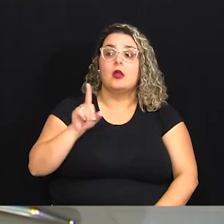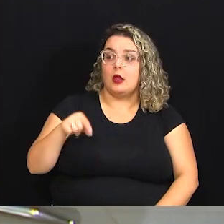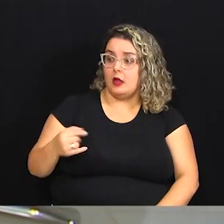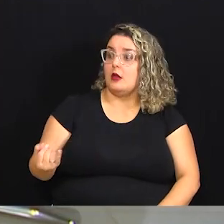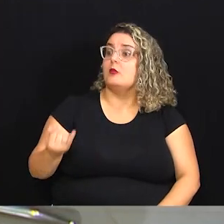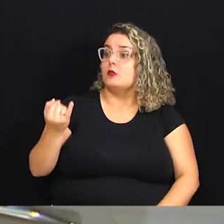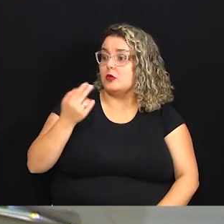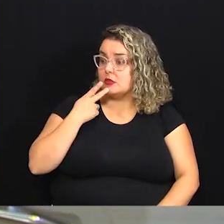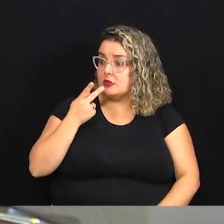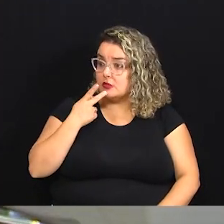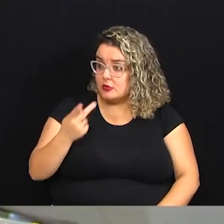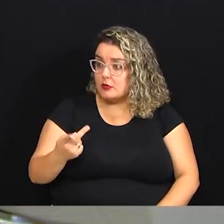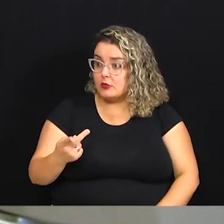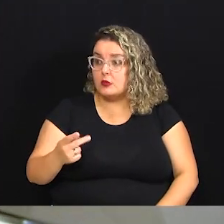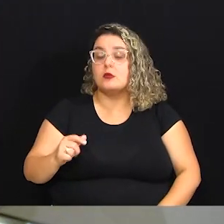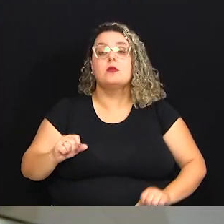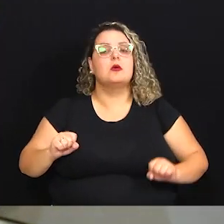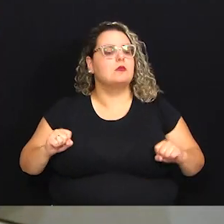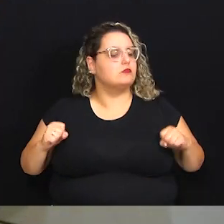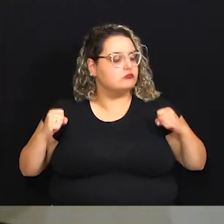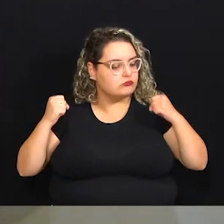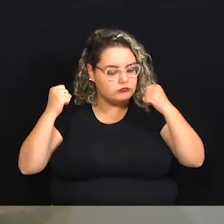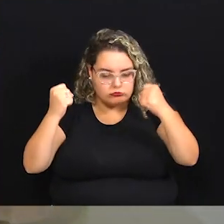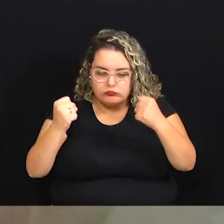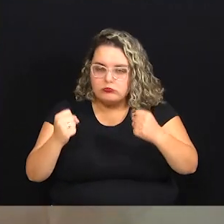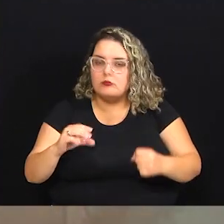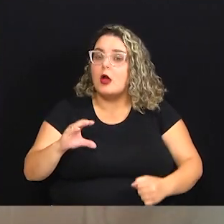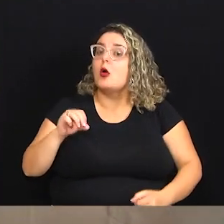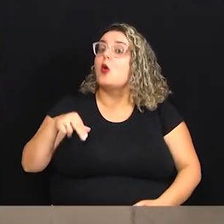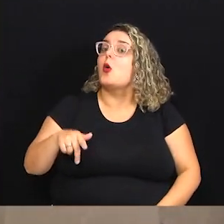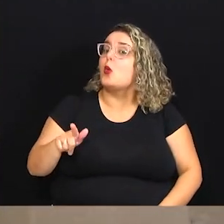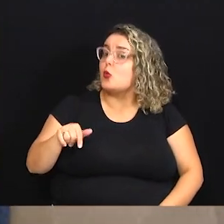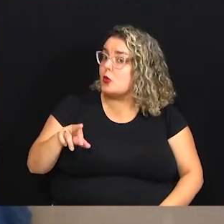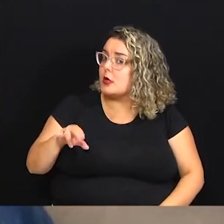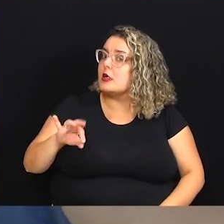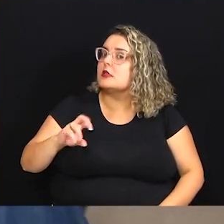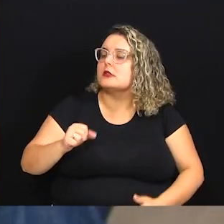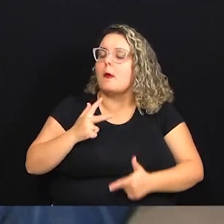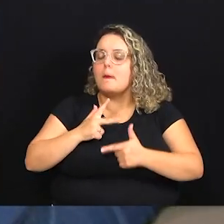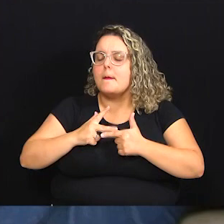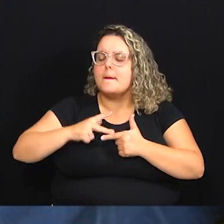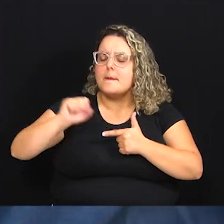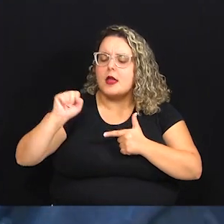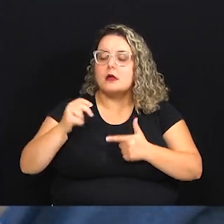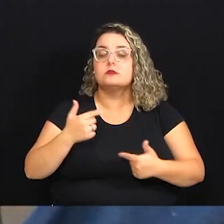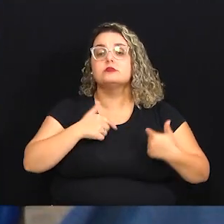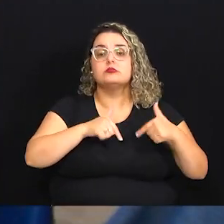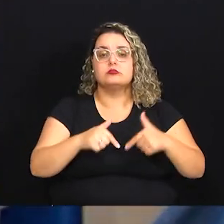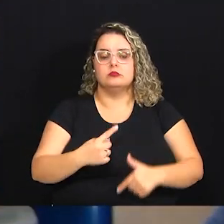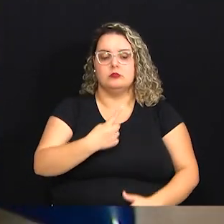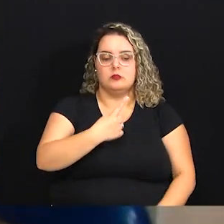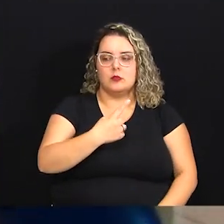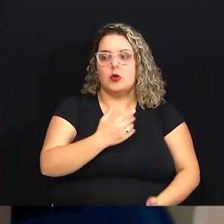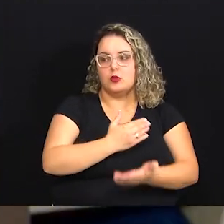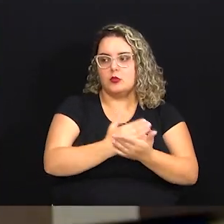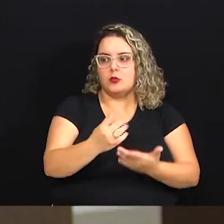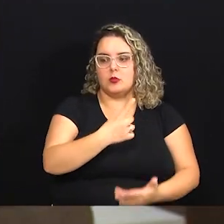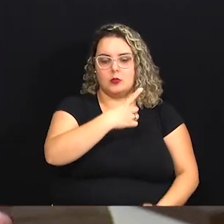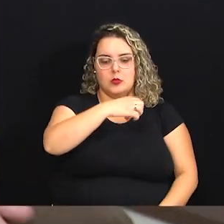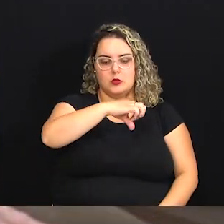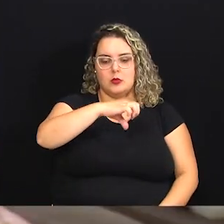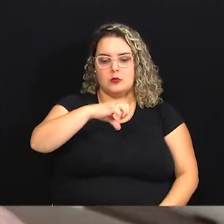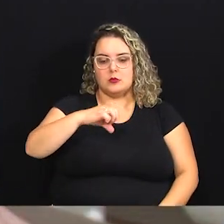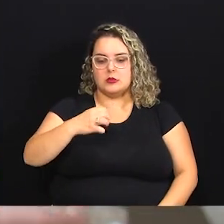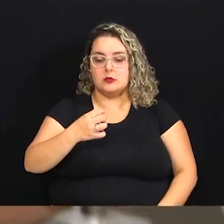acho que é importante realmente a gente dizer que isso foi uma conquista que veio dos trabalhadores por volta da década do início